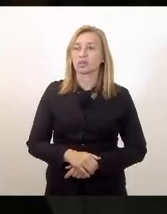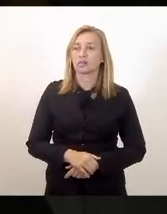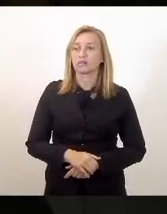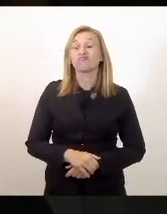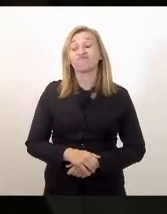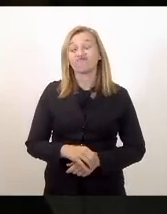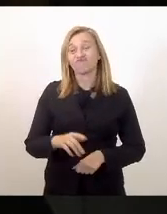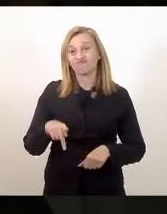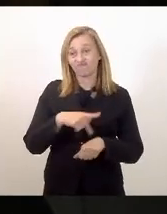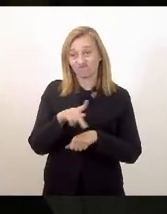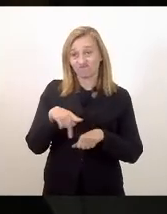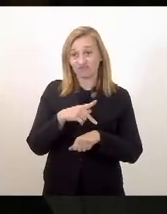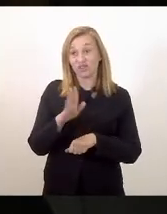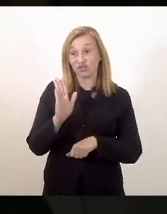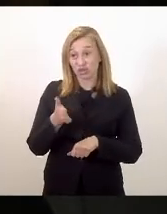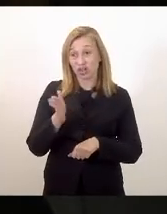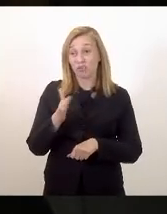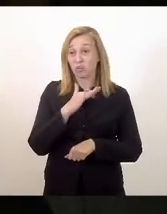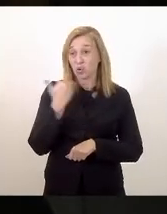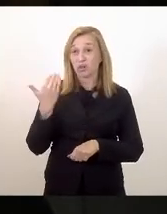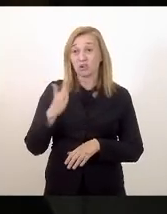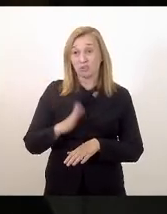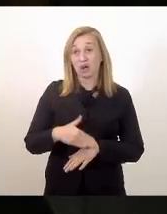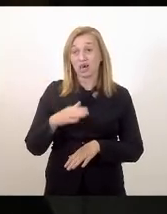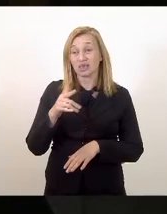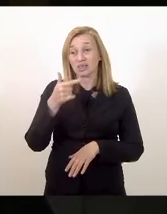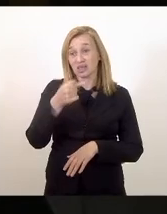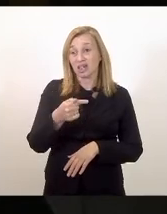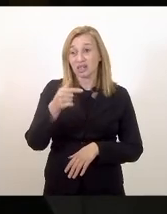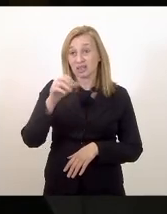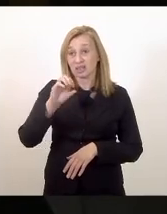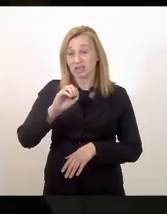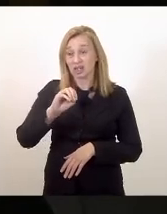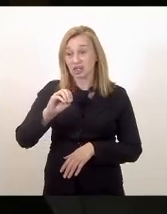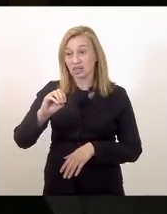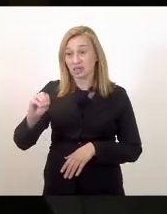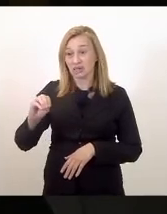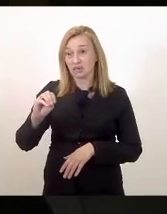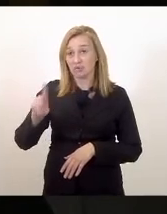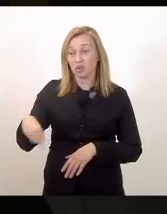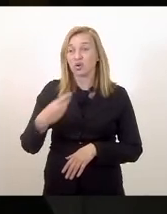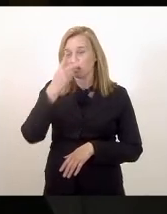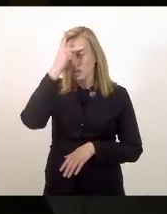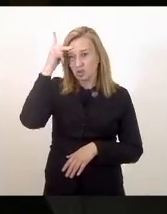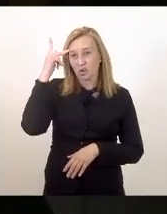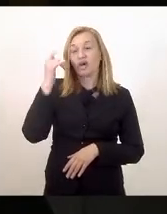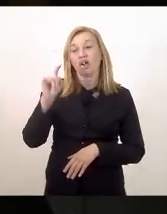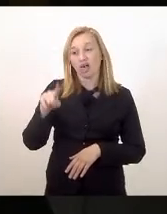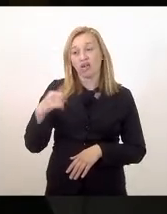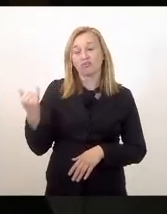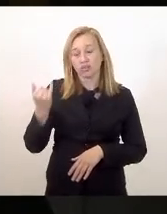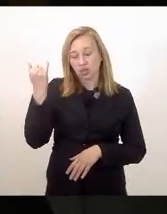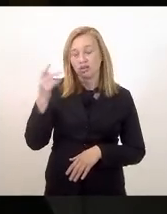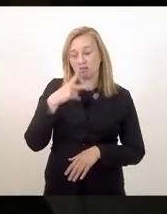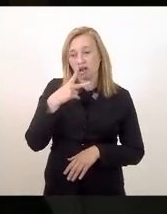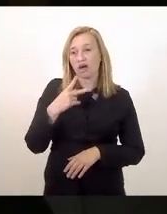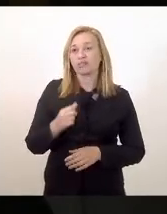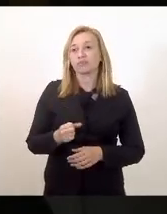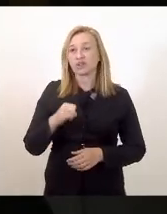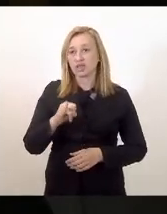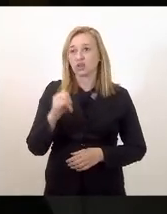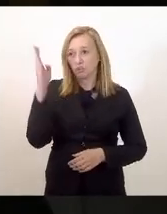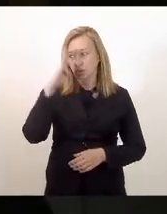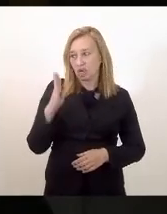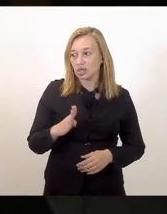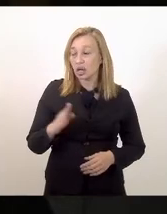nesse país já teriam morrido mais de 700 mil pessoas. É importante dizer, se o Brasil